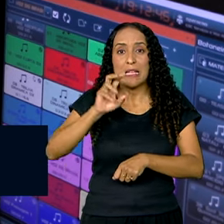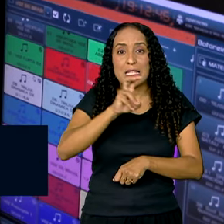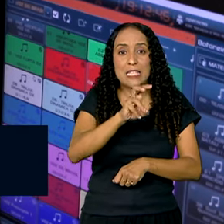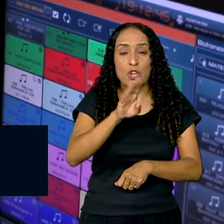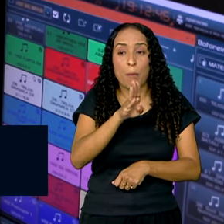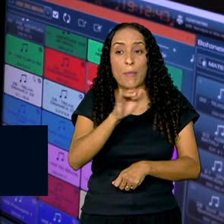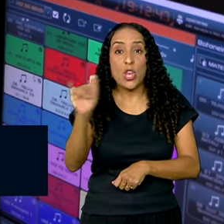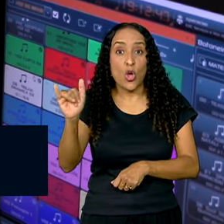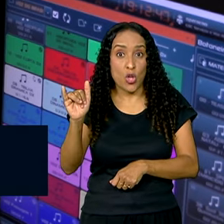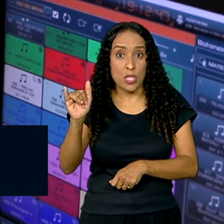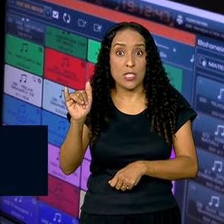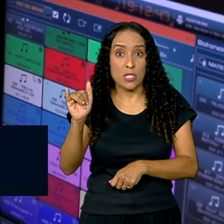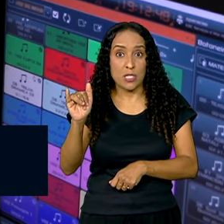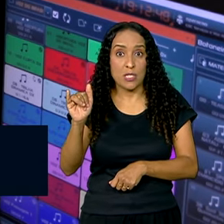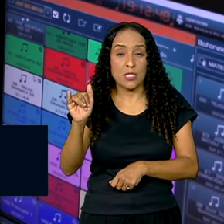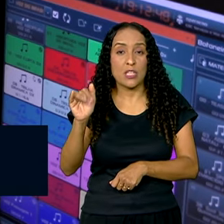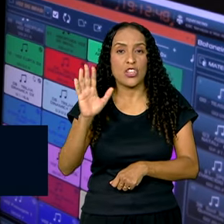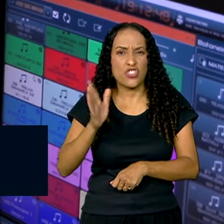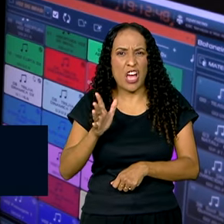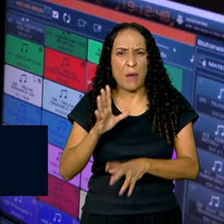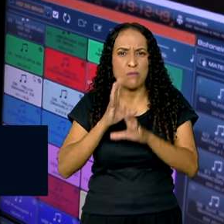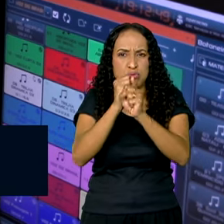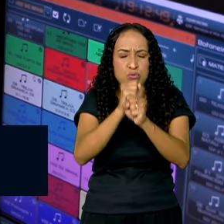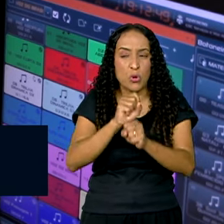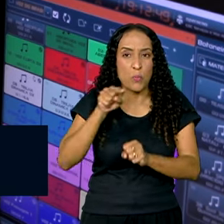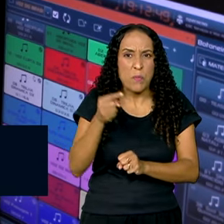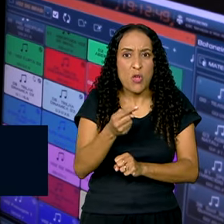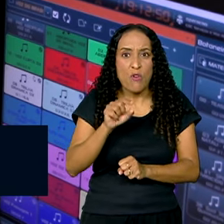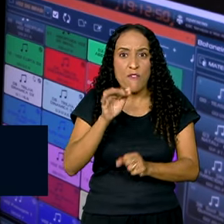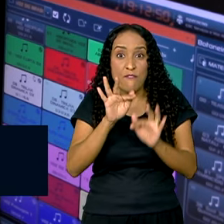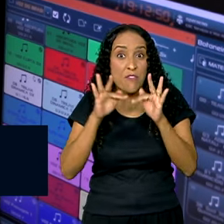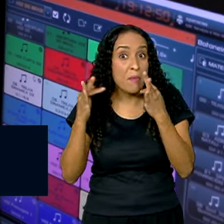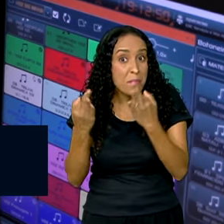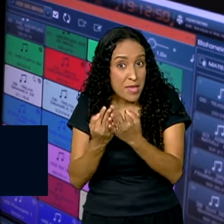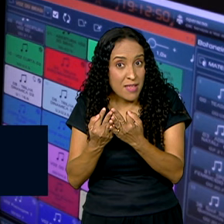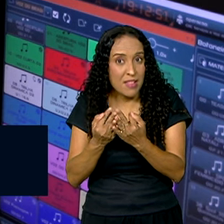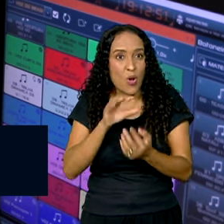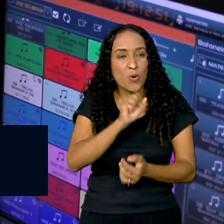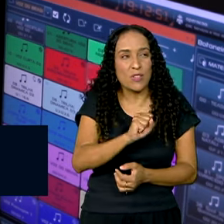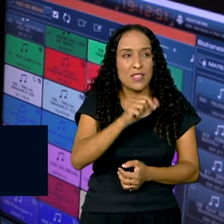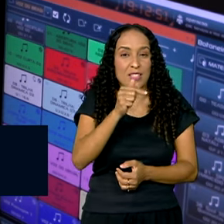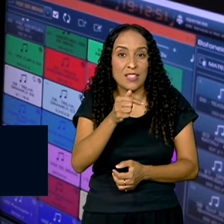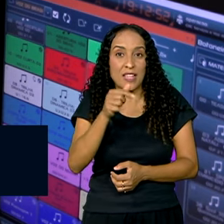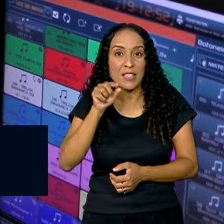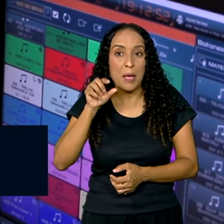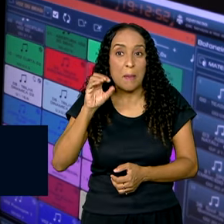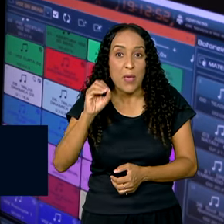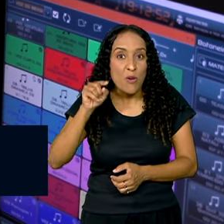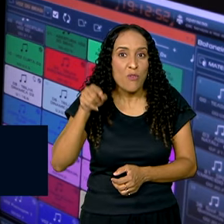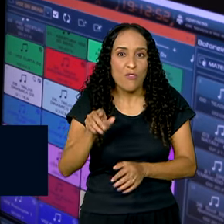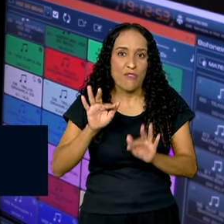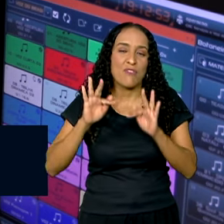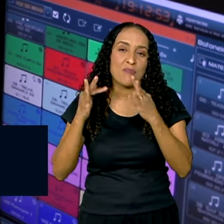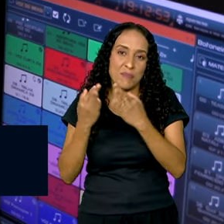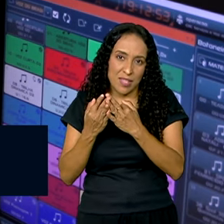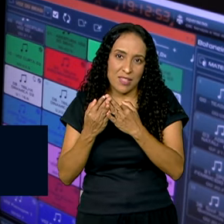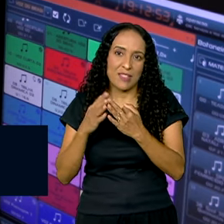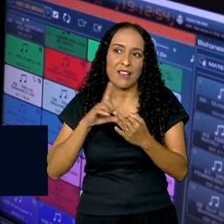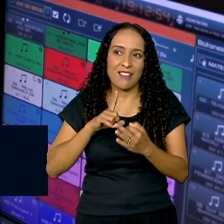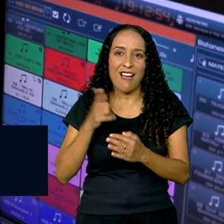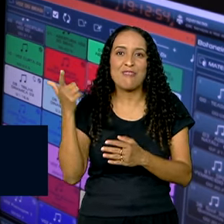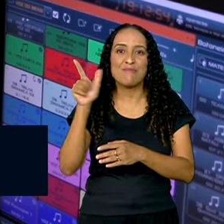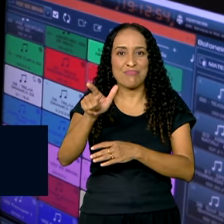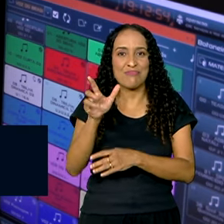5 bilhões tá são muitas famílias são quase 1000 famílias aí 870.000 famílias na verdade tá que são